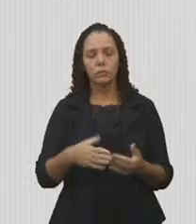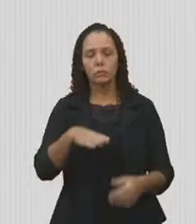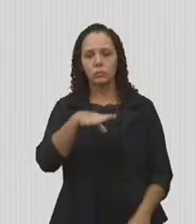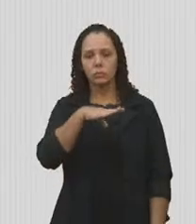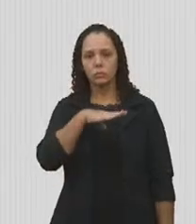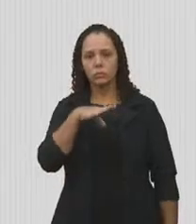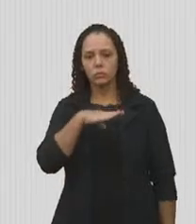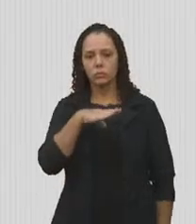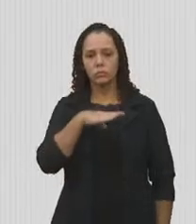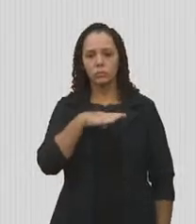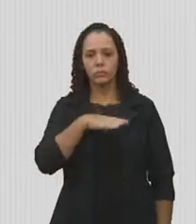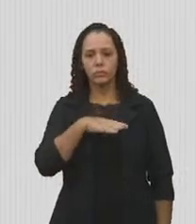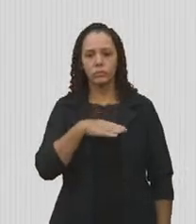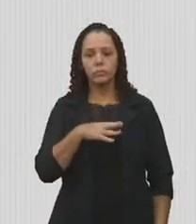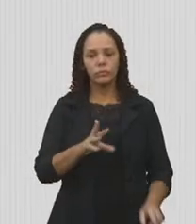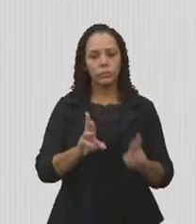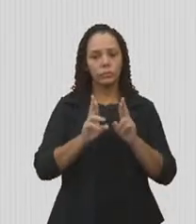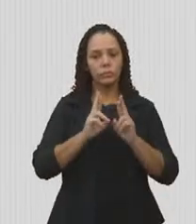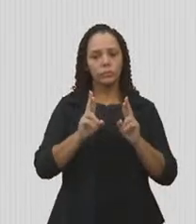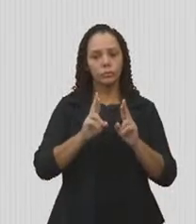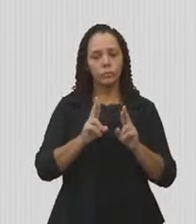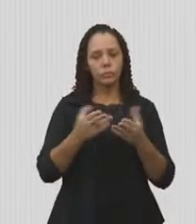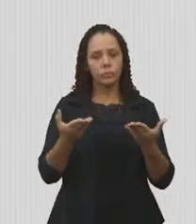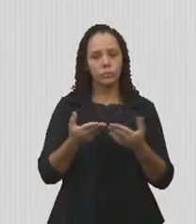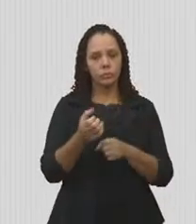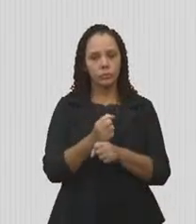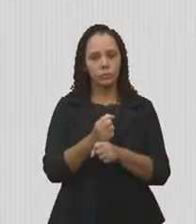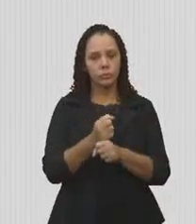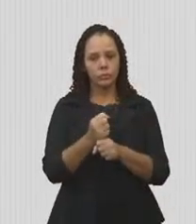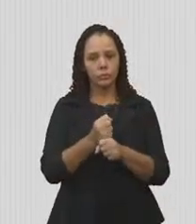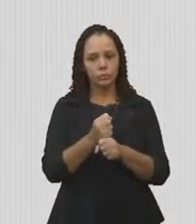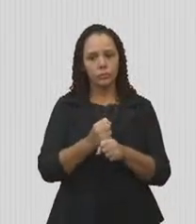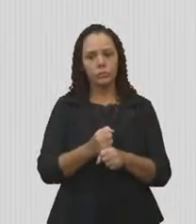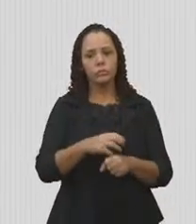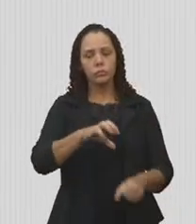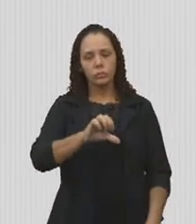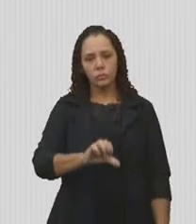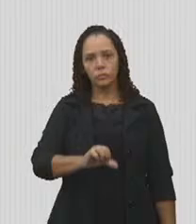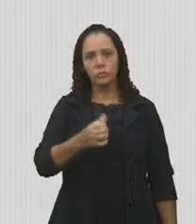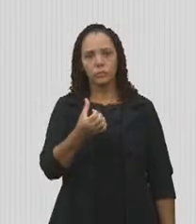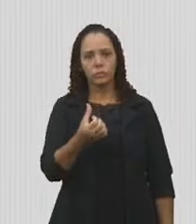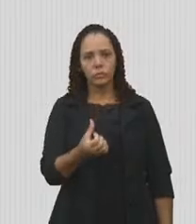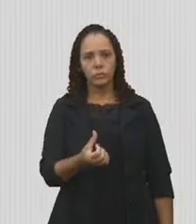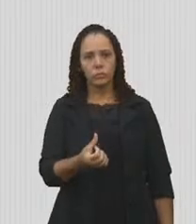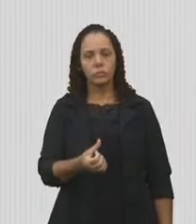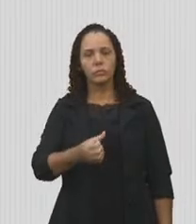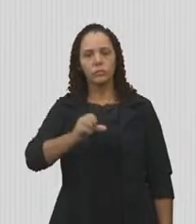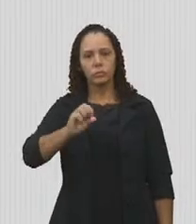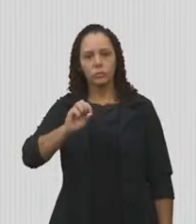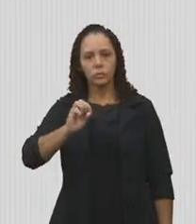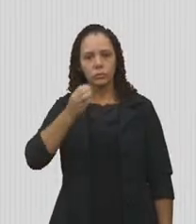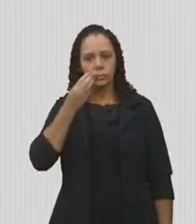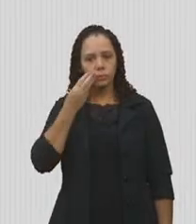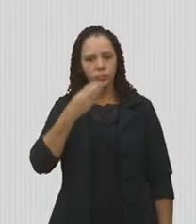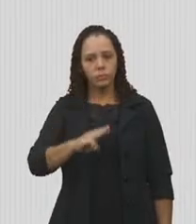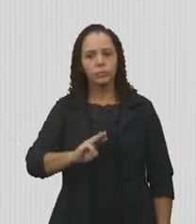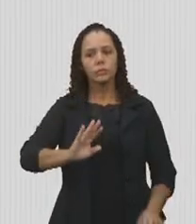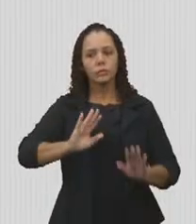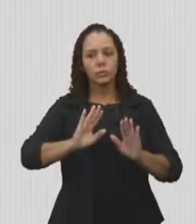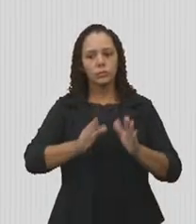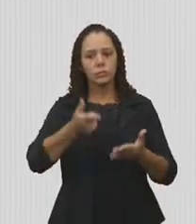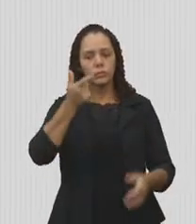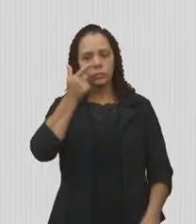município ele tinha previsto para 2025, tem previsto 96 milhões, e no primeiro quadrimestre já